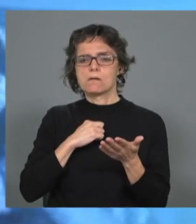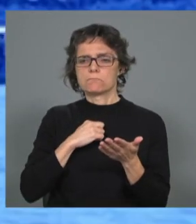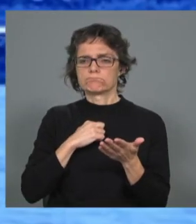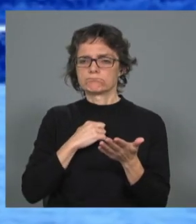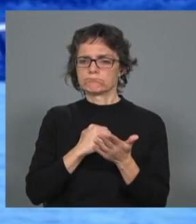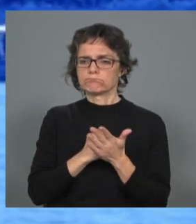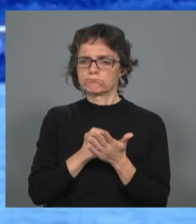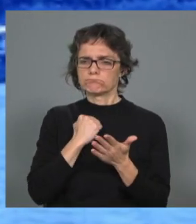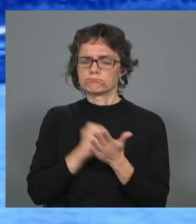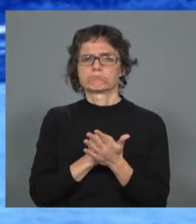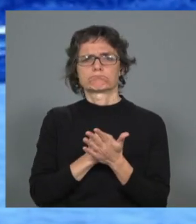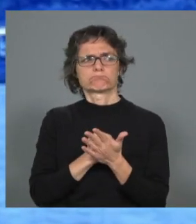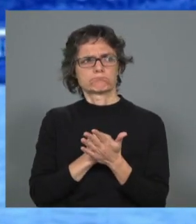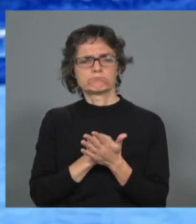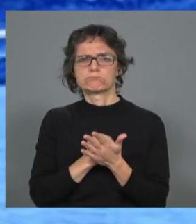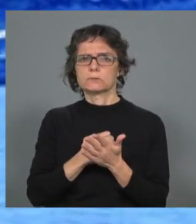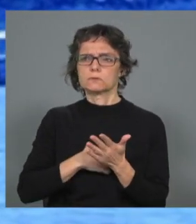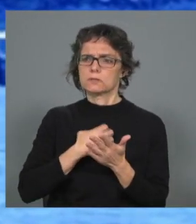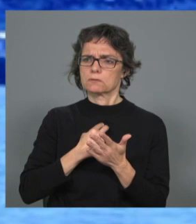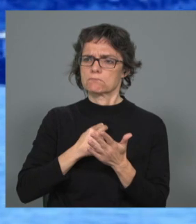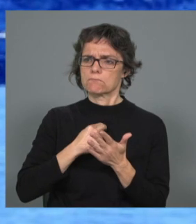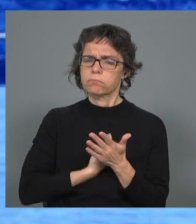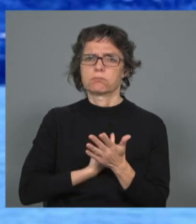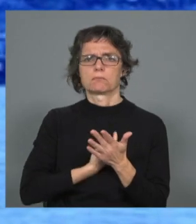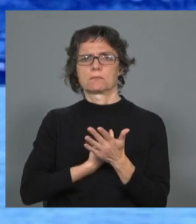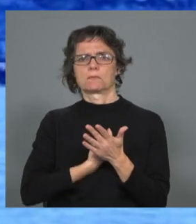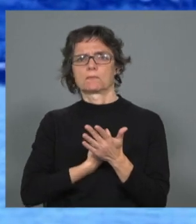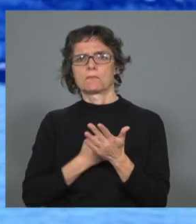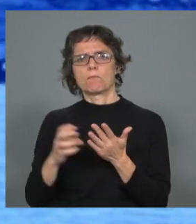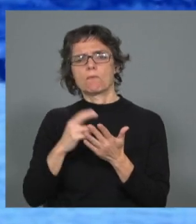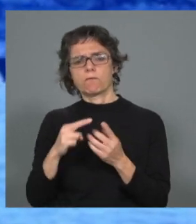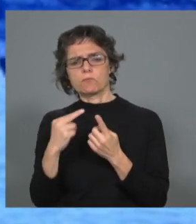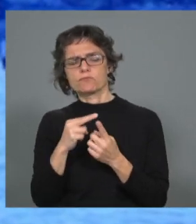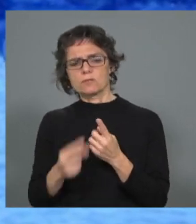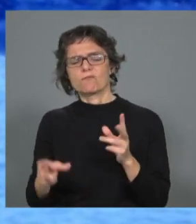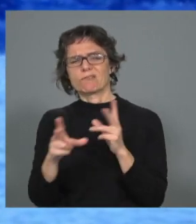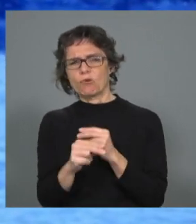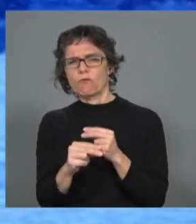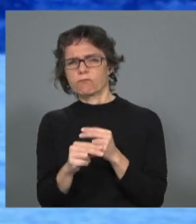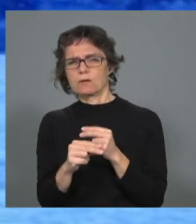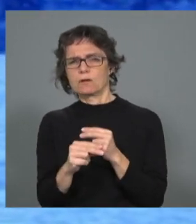extraordinariamente decisivo e uma viragem, e, como disse, uma nova forma de olhar para a situação